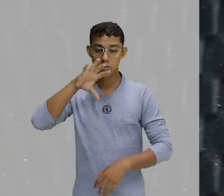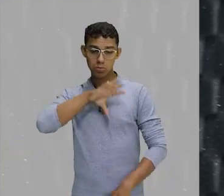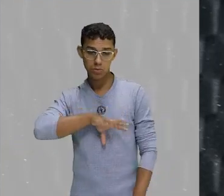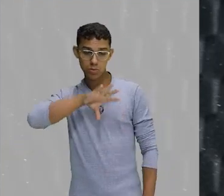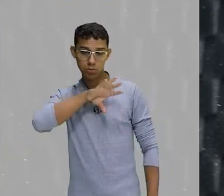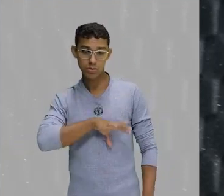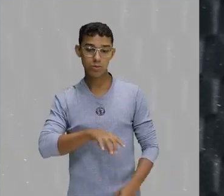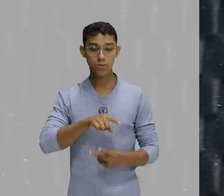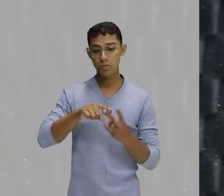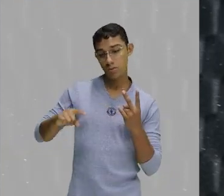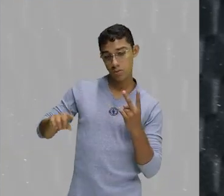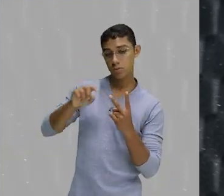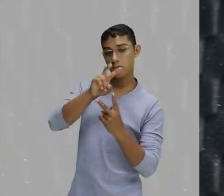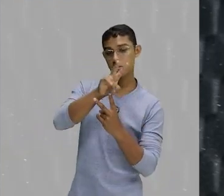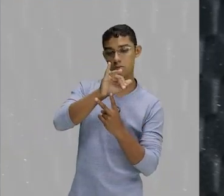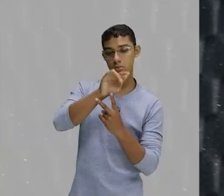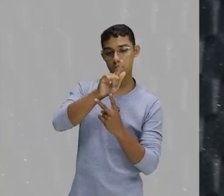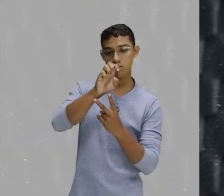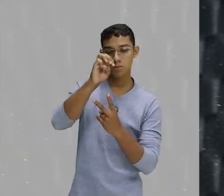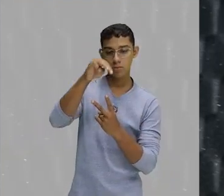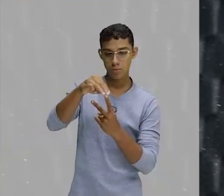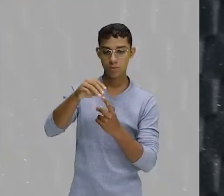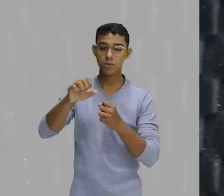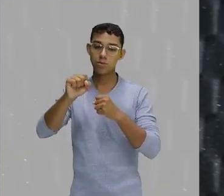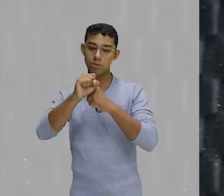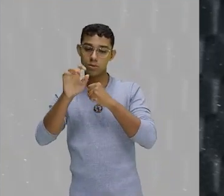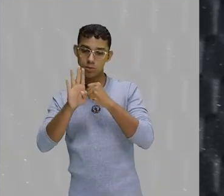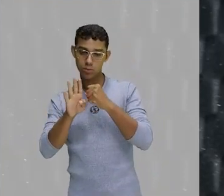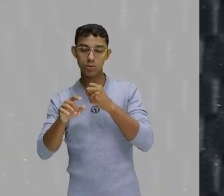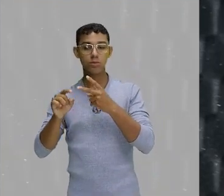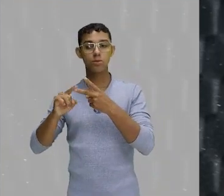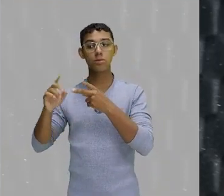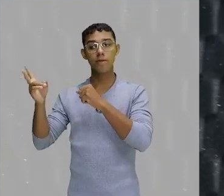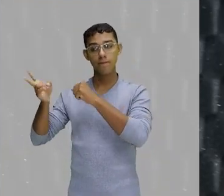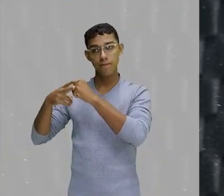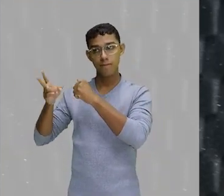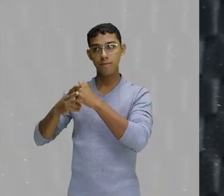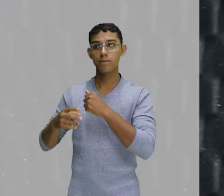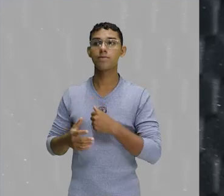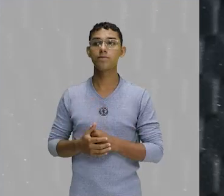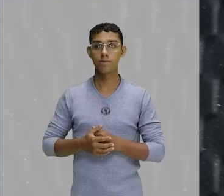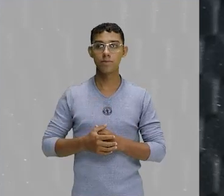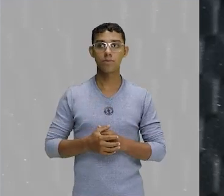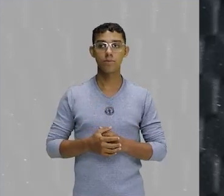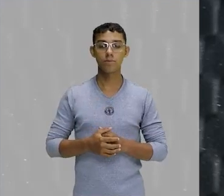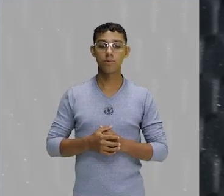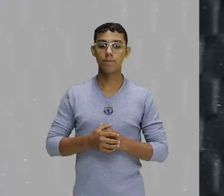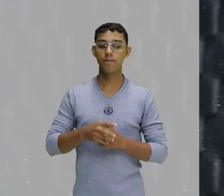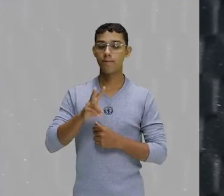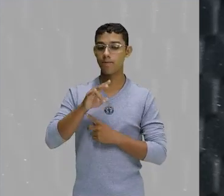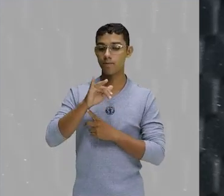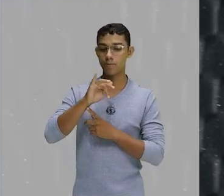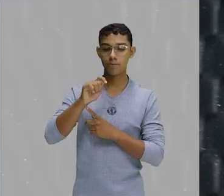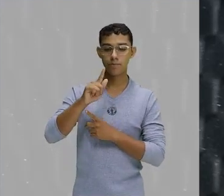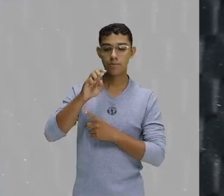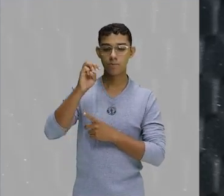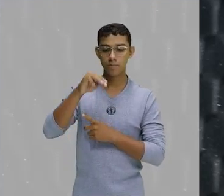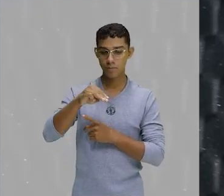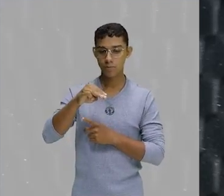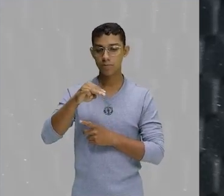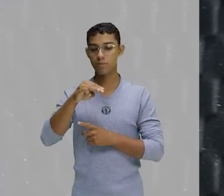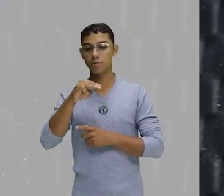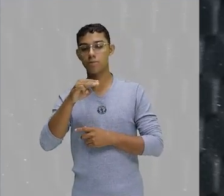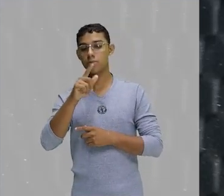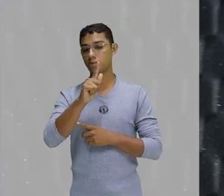português duas formas de escrever viagem. Uma é substantivo e a outra é verbo, tá? Viagem com G e viagem com J. Tá? Em espanhol, nós